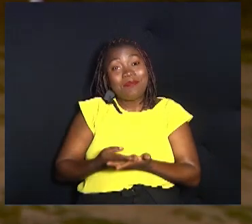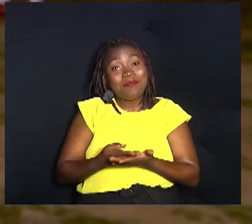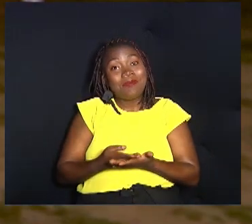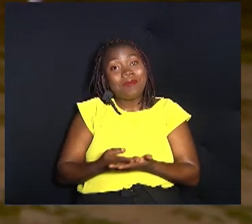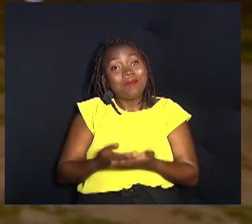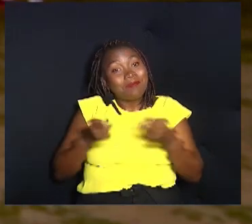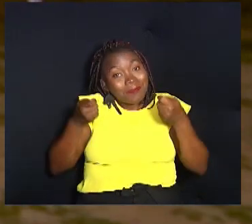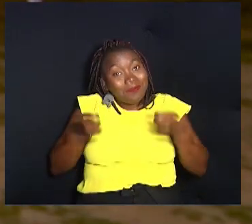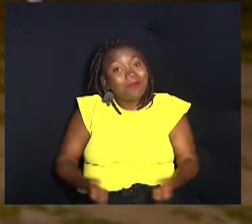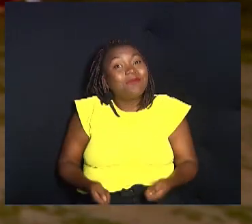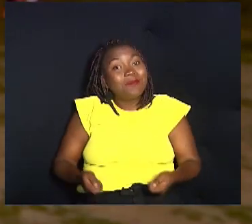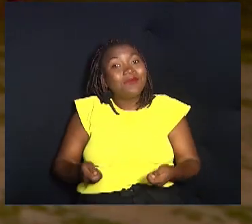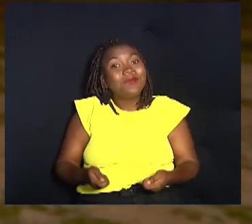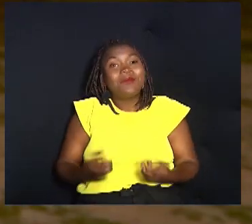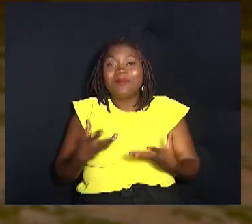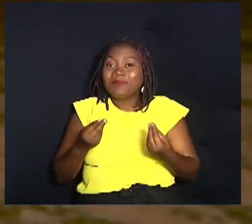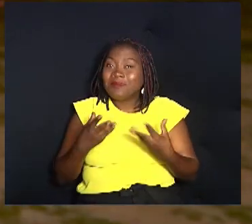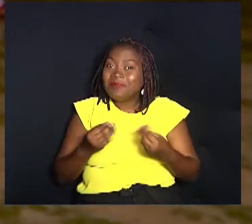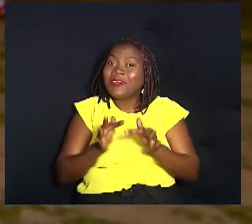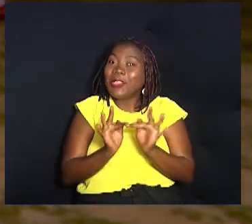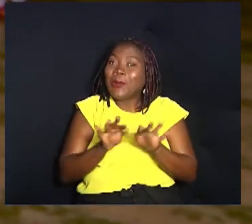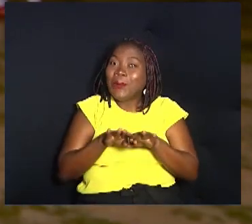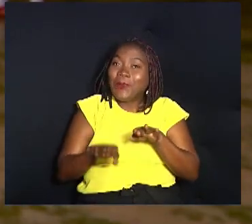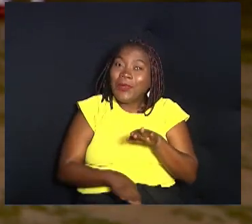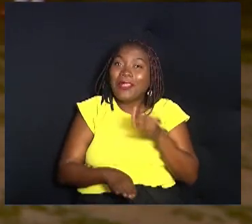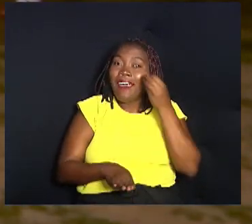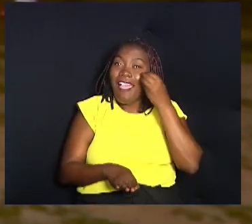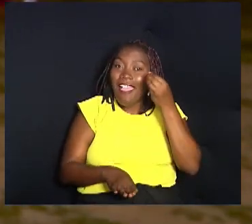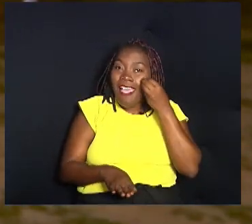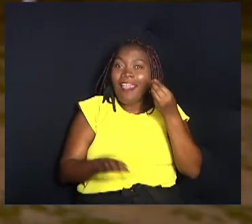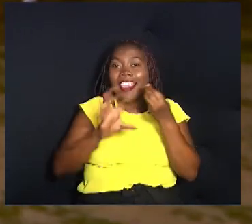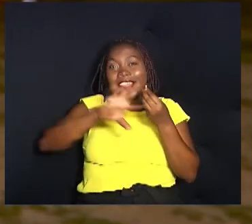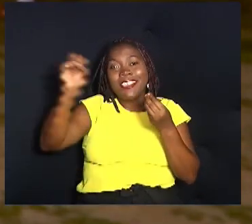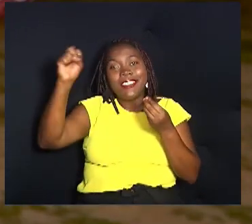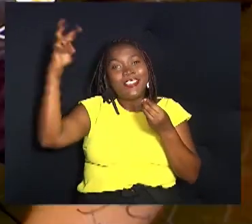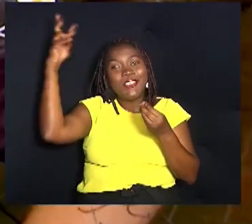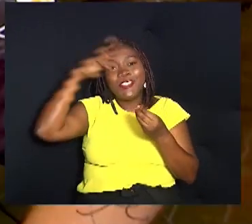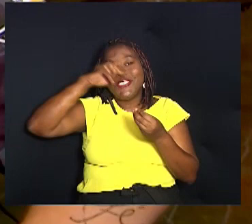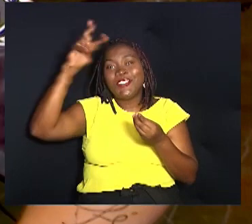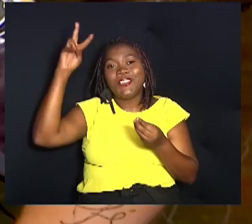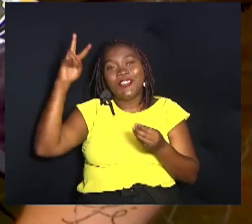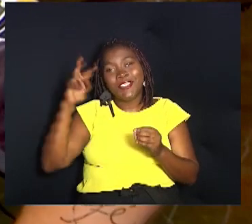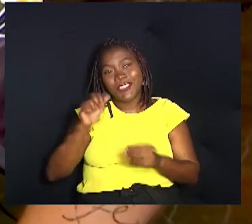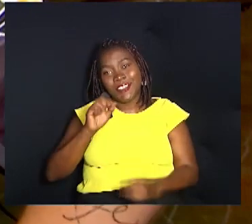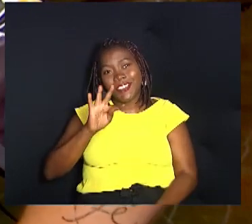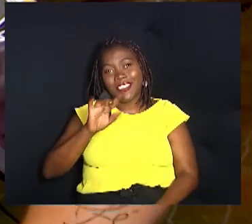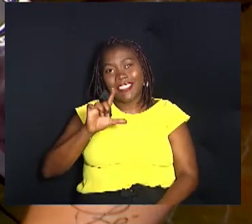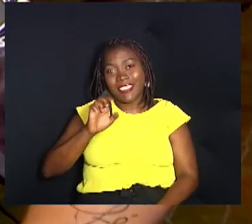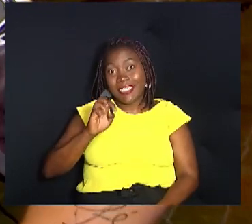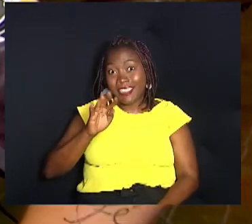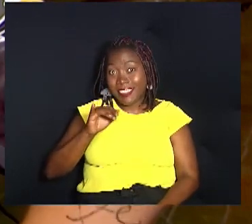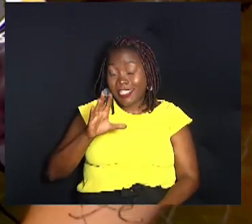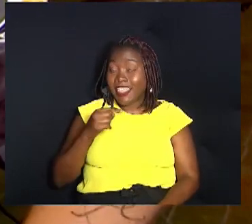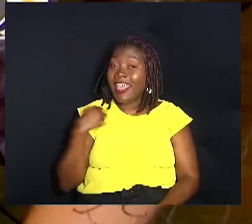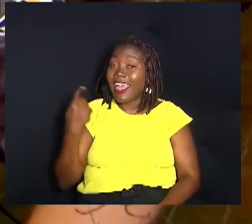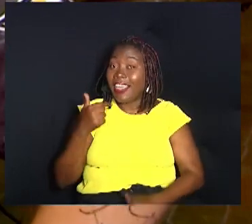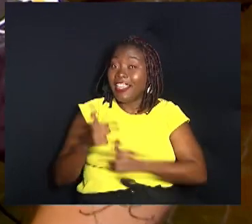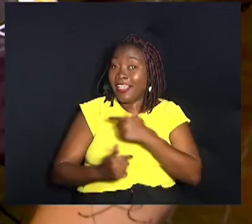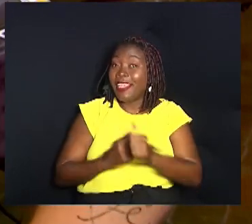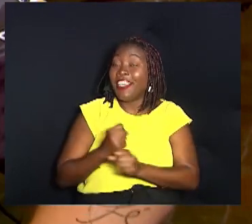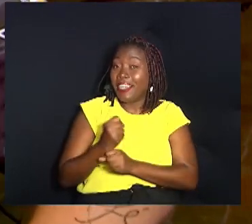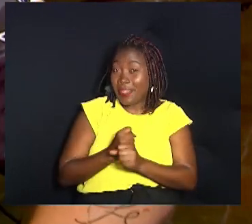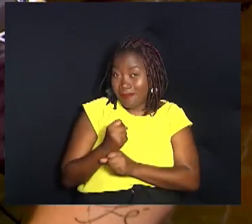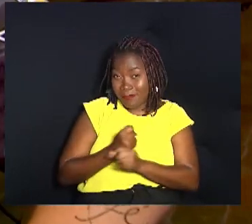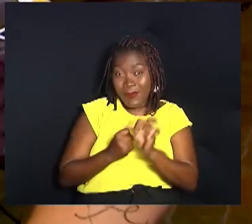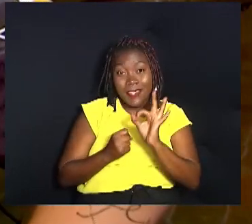no chão e com bastante humildade para tentar esse título histórico para o Atlético Unidos. A gente vem trabalhando durante o ano, né?